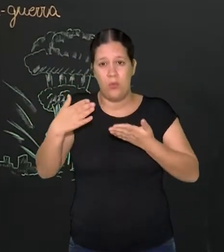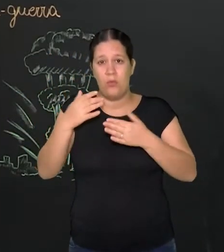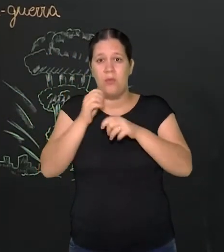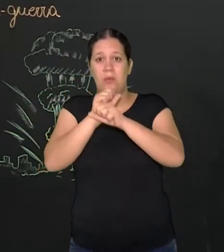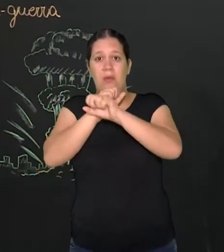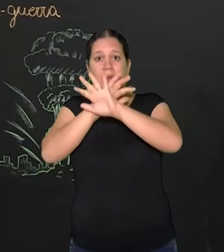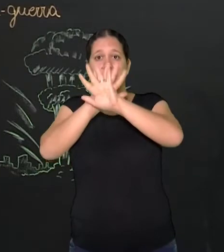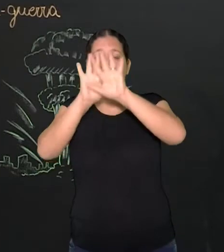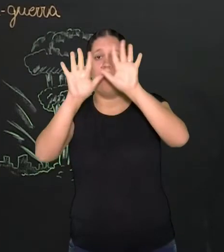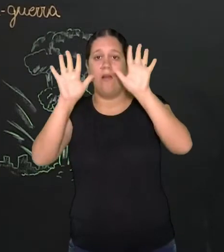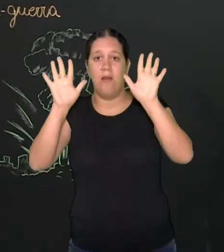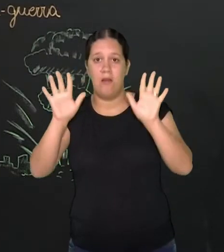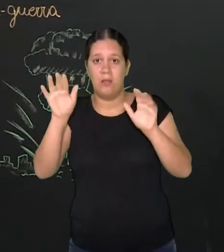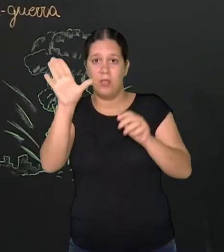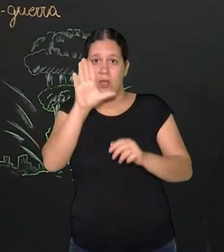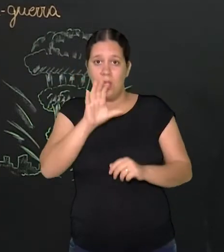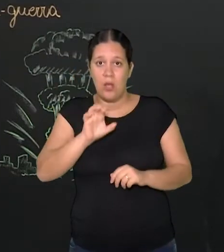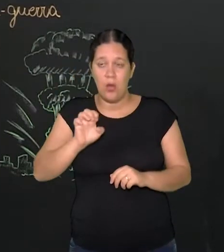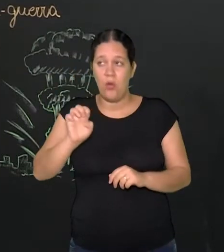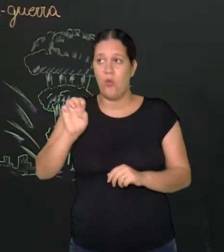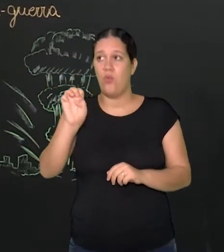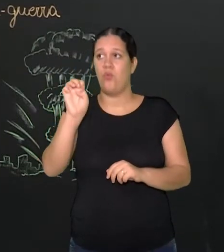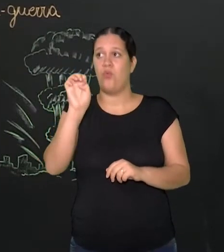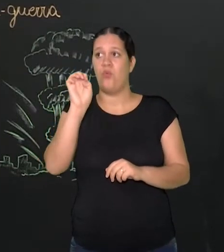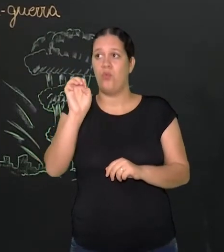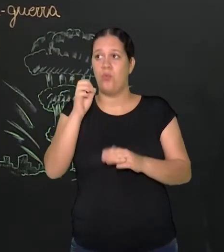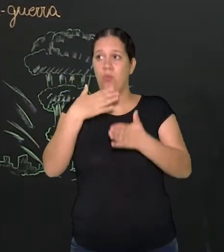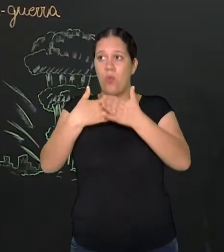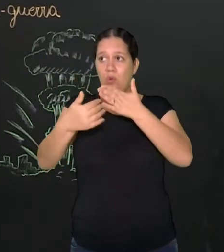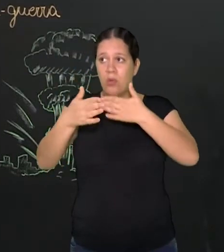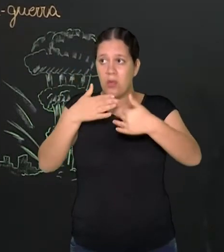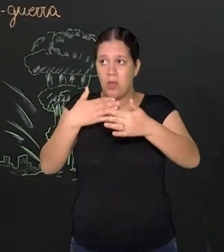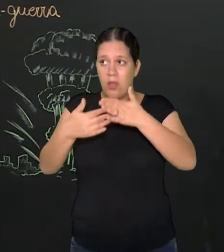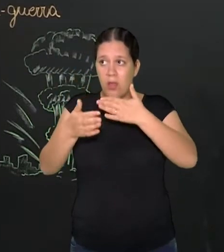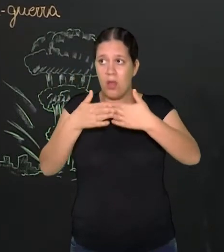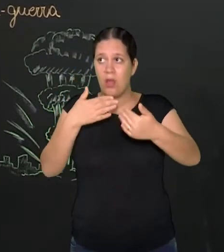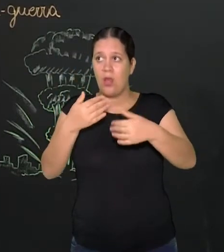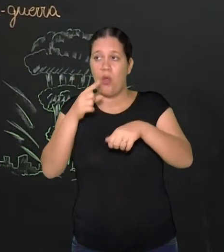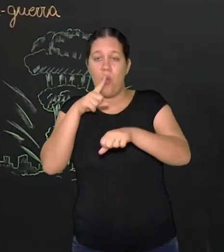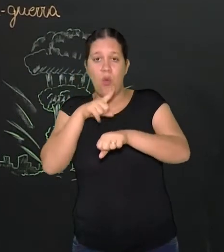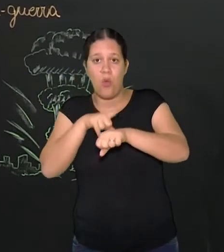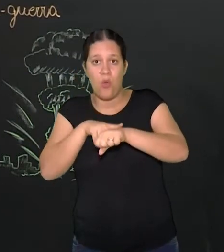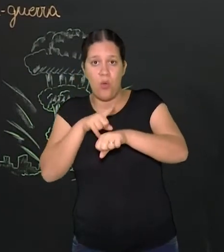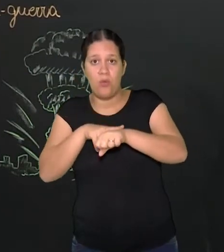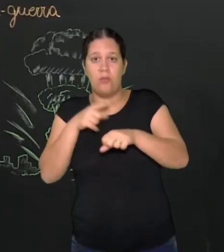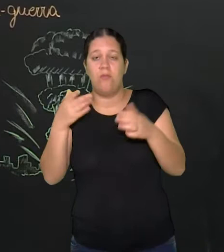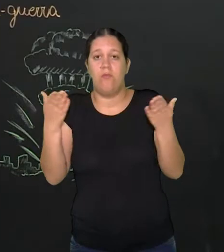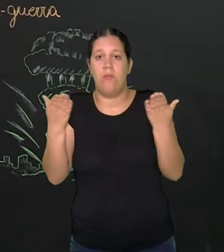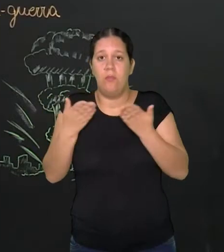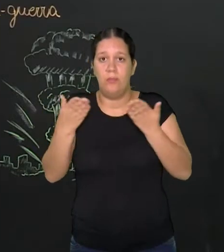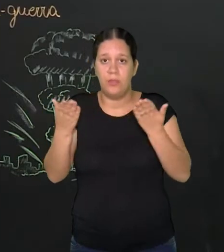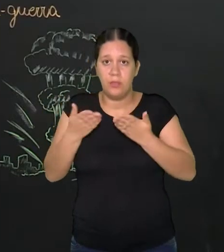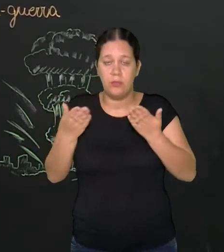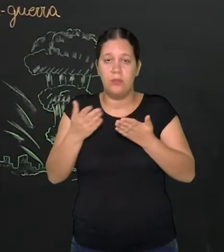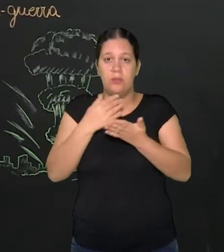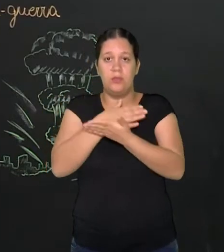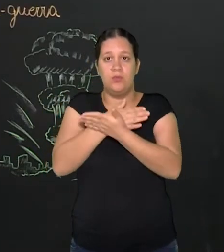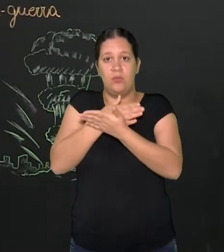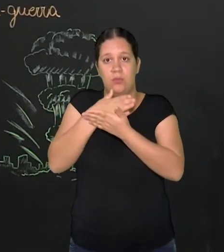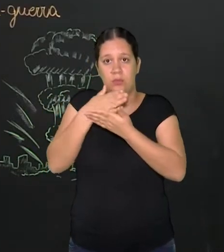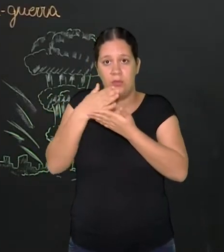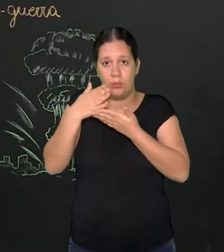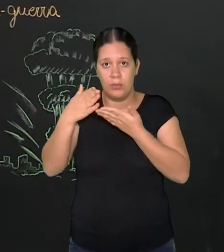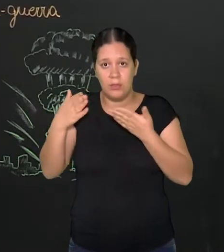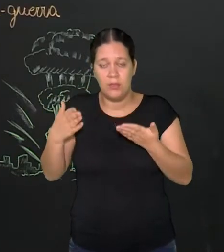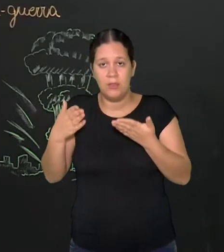ficar mais claro para os outros países na Europa de que ele, a qualquer hora ou a qualquer momento, poderia